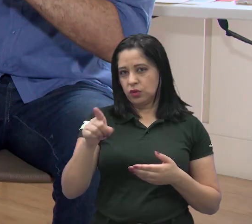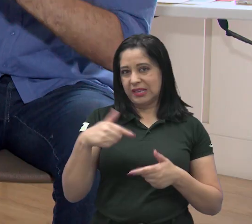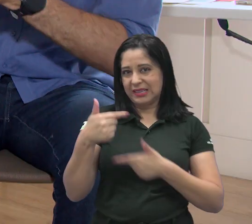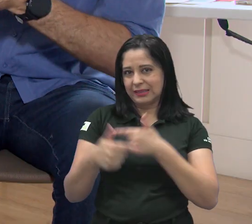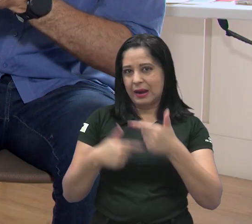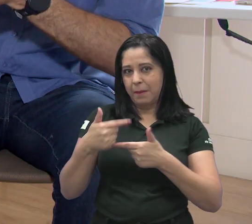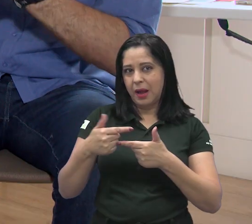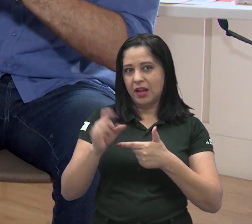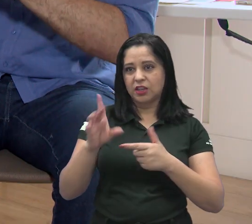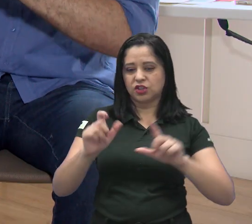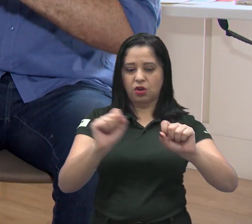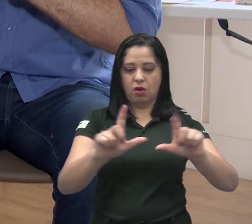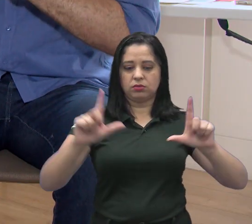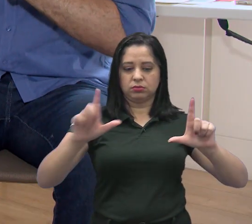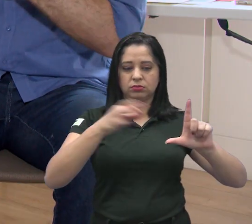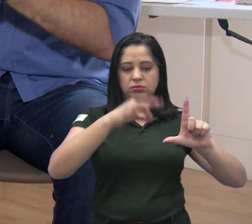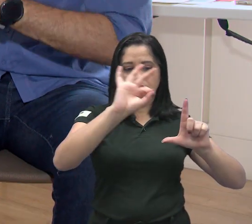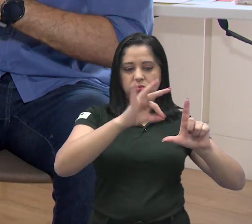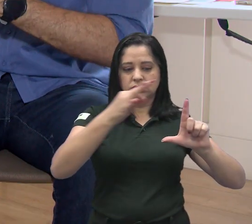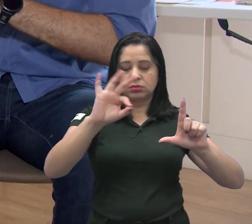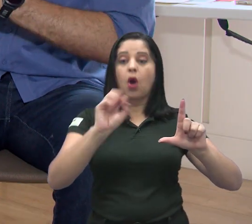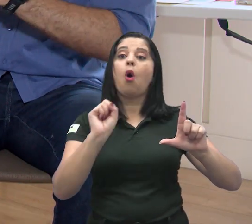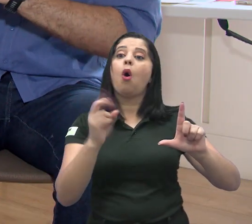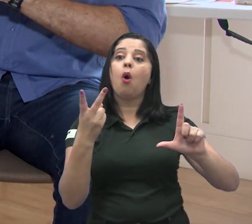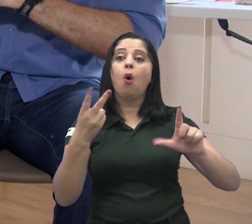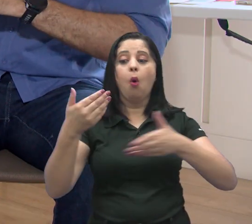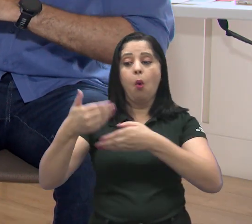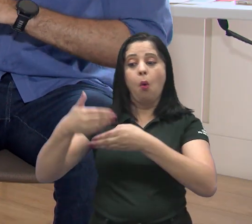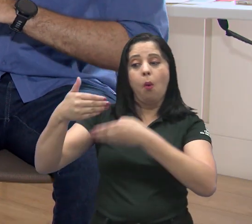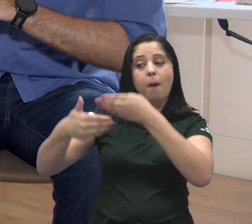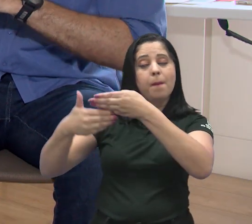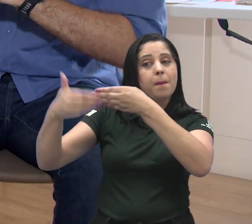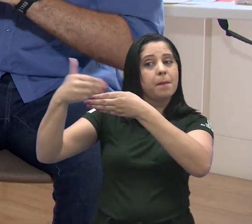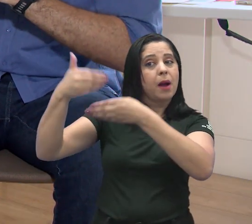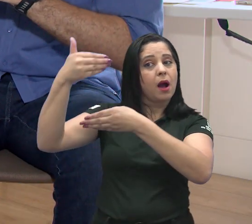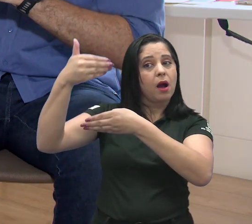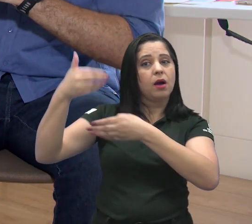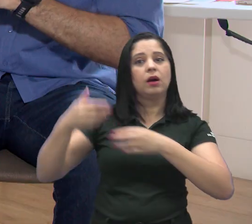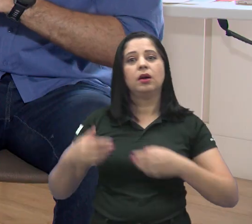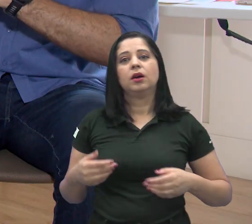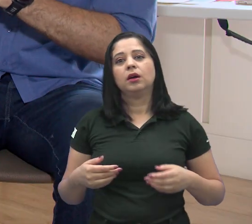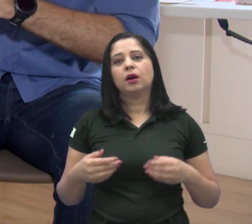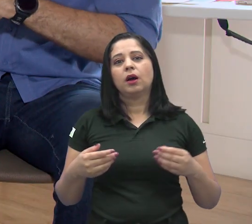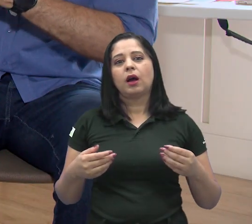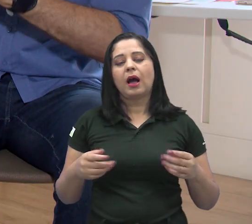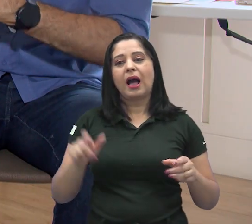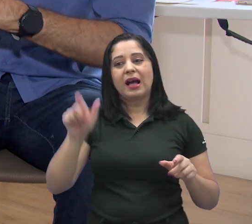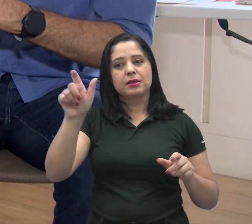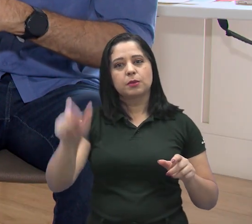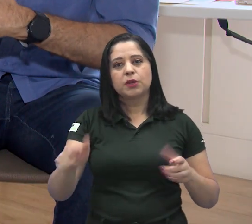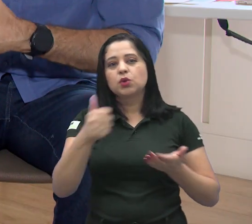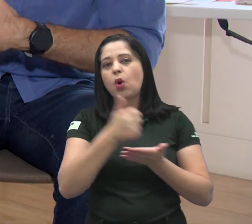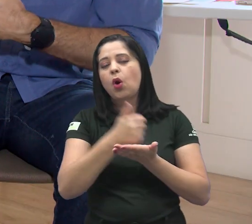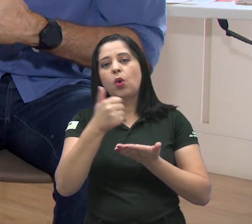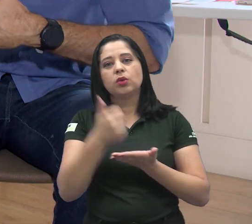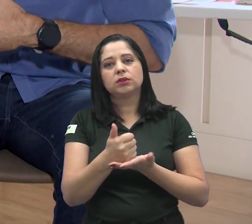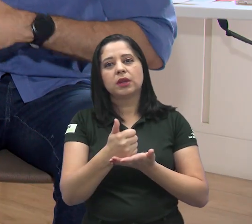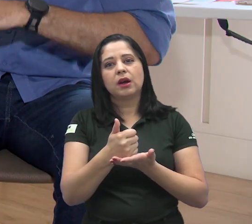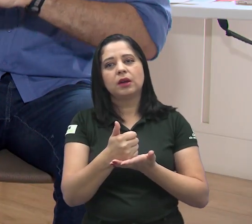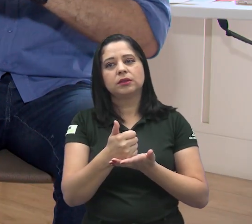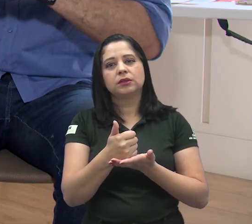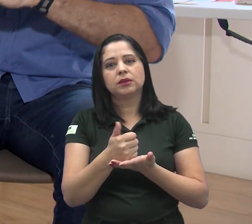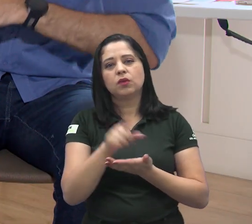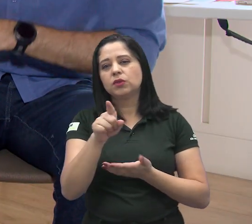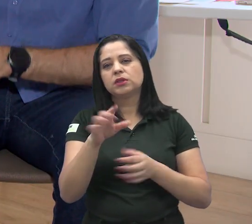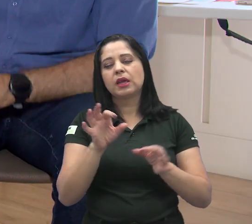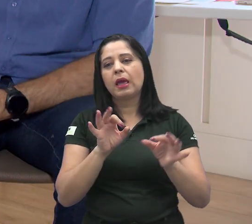mais pintando telas, mais pintando murais, enfim, como é que é o seu trabalho? As pessoas te chamam, te contratam para fazer